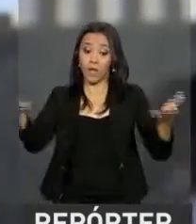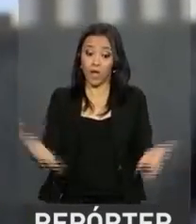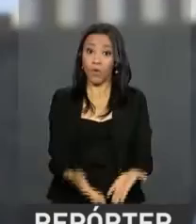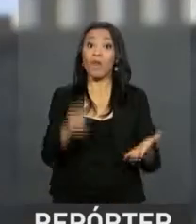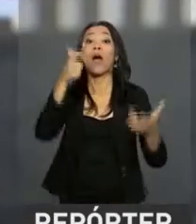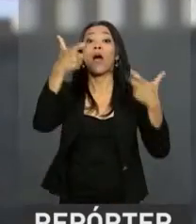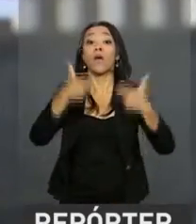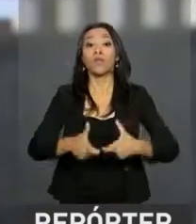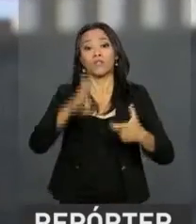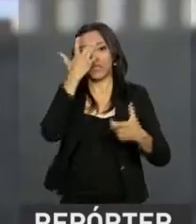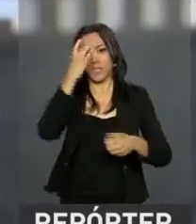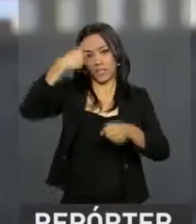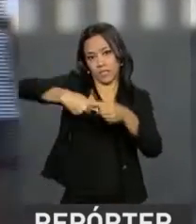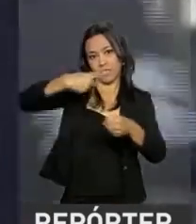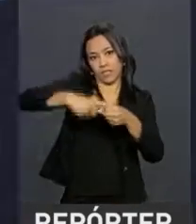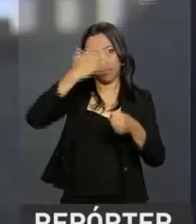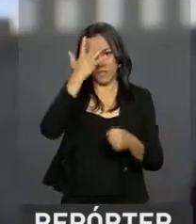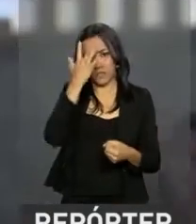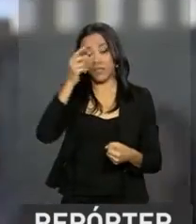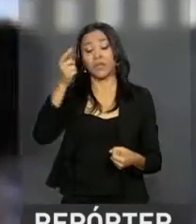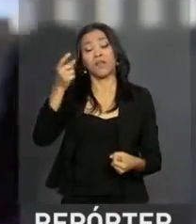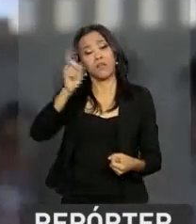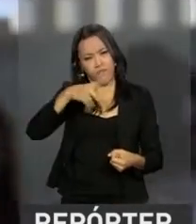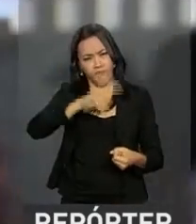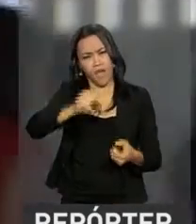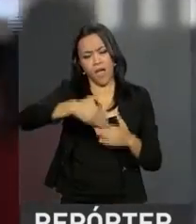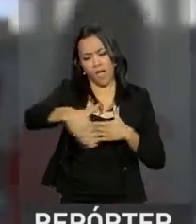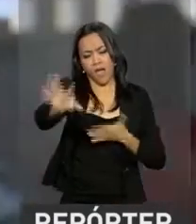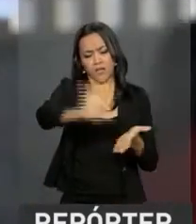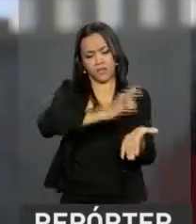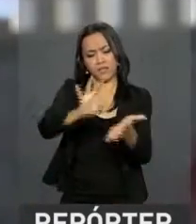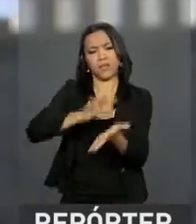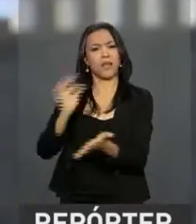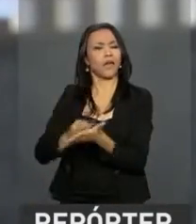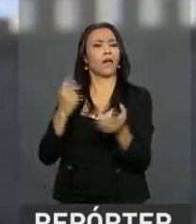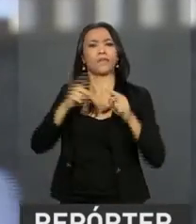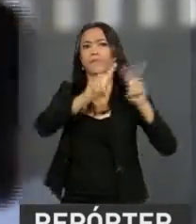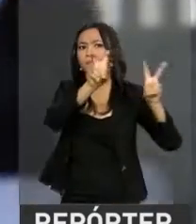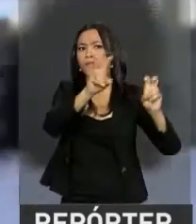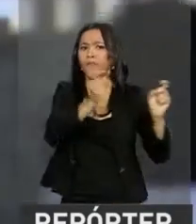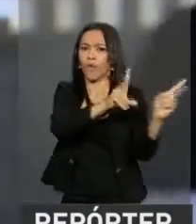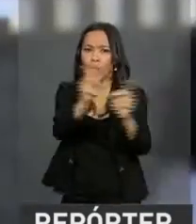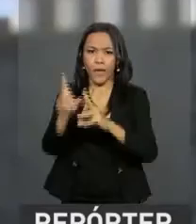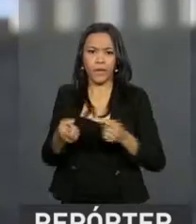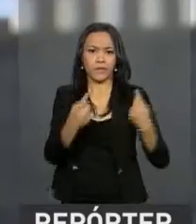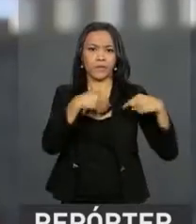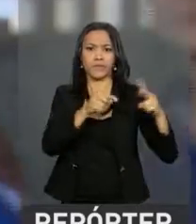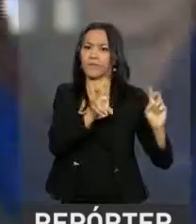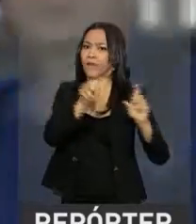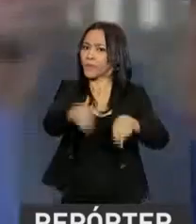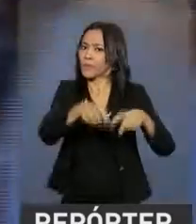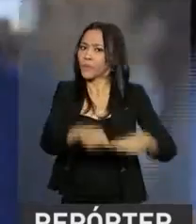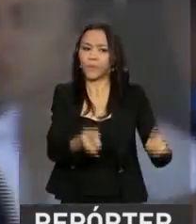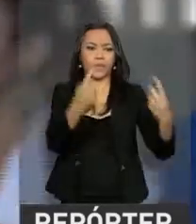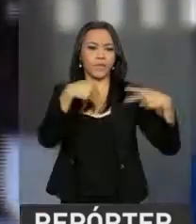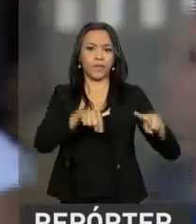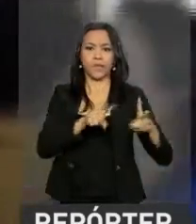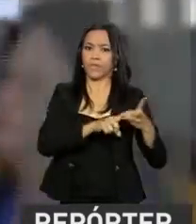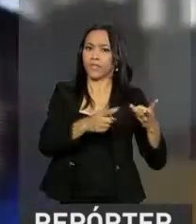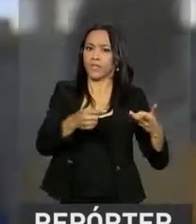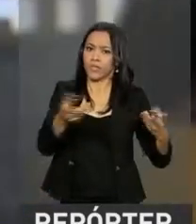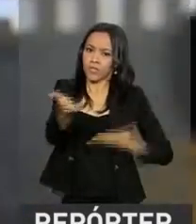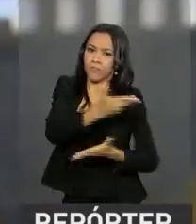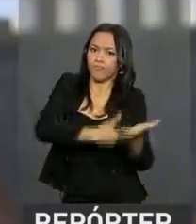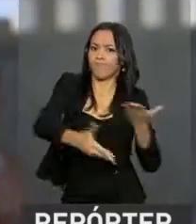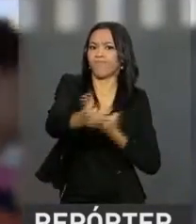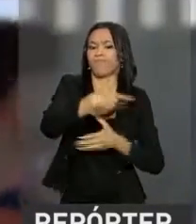Goa, na Índia. Durante a reunião, devem ser assinados acordos sobre comércio, agricultura e diplomacia, o que mostra que o BRICS não